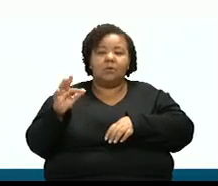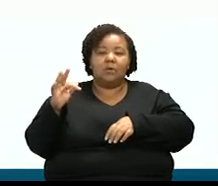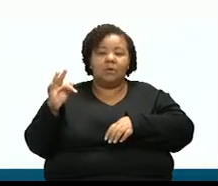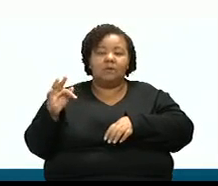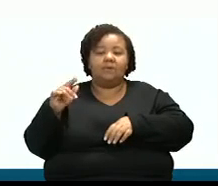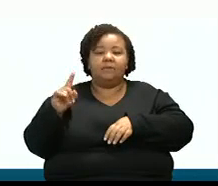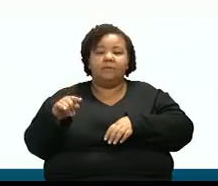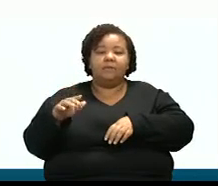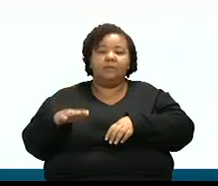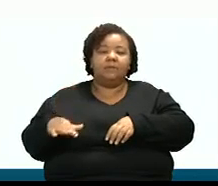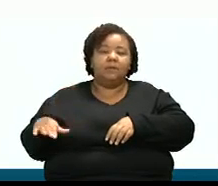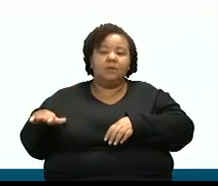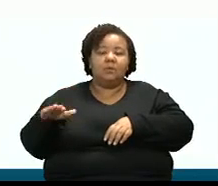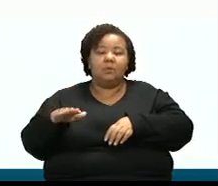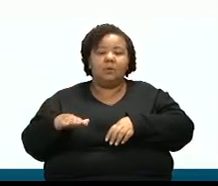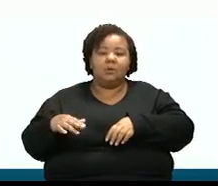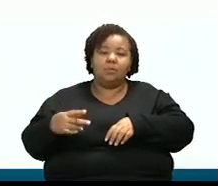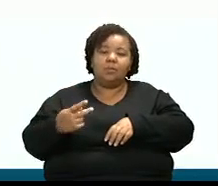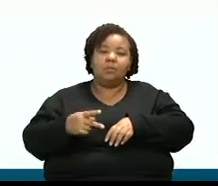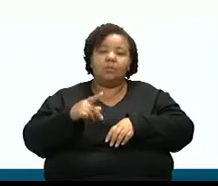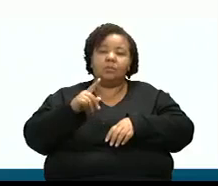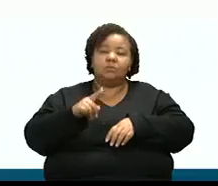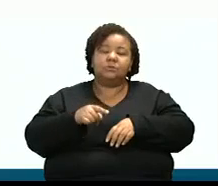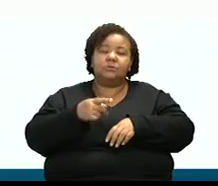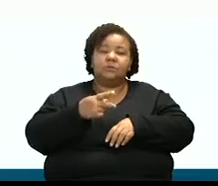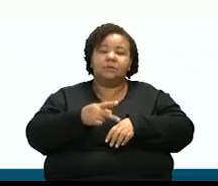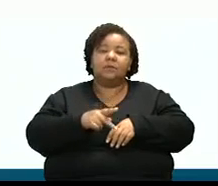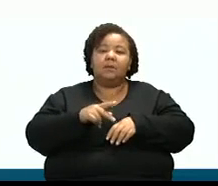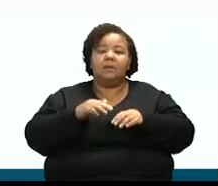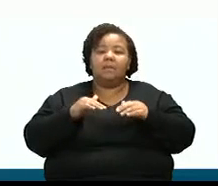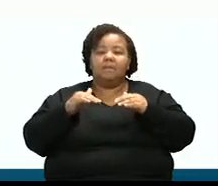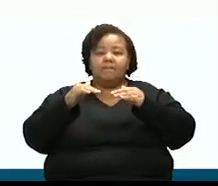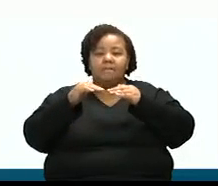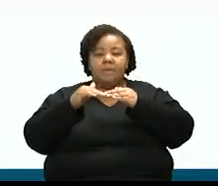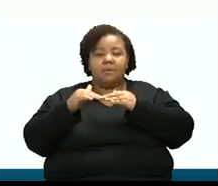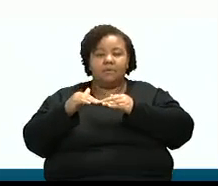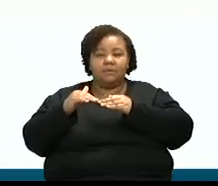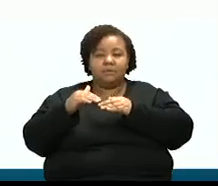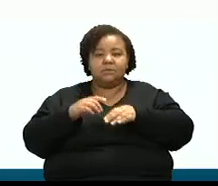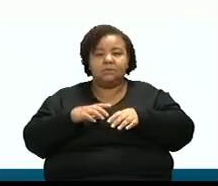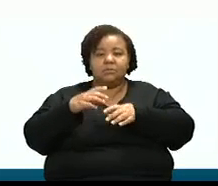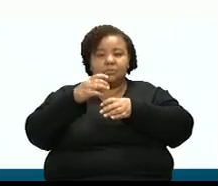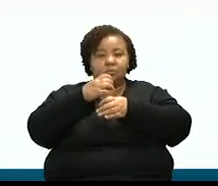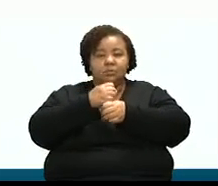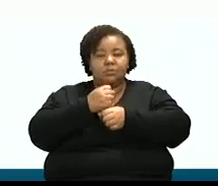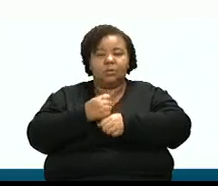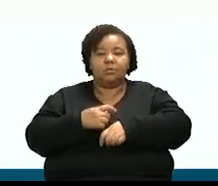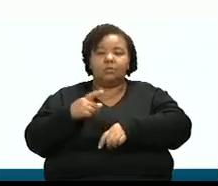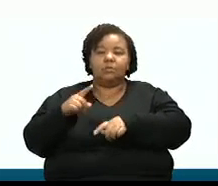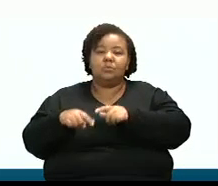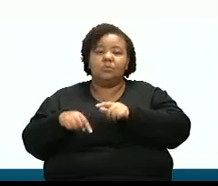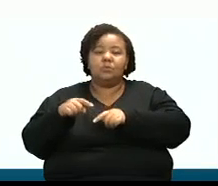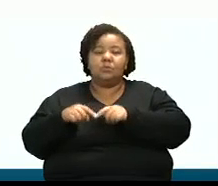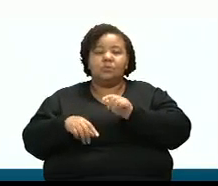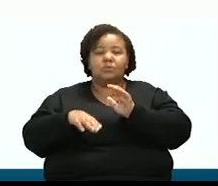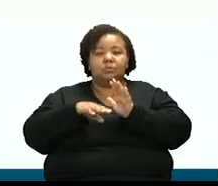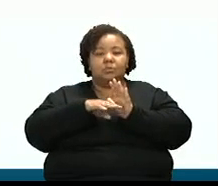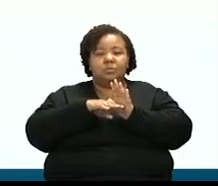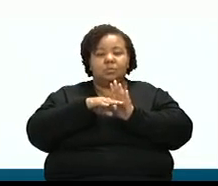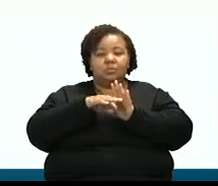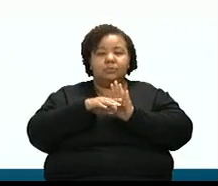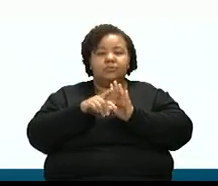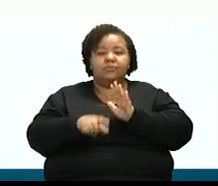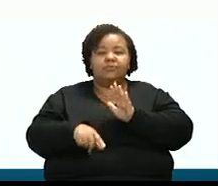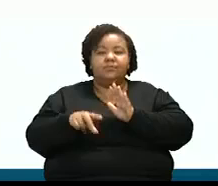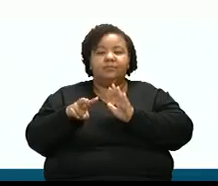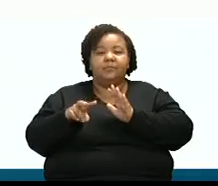é o campo aplicado sobre aquela parametrização, e eu calculo o produto escalar com o